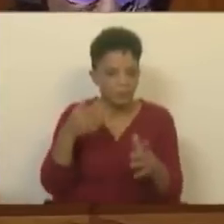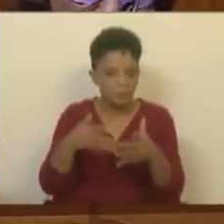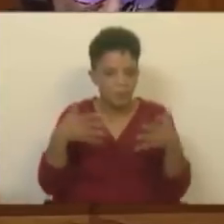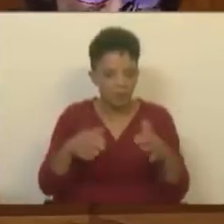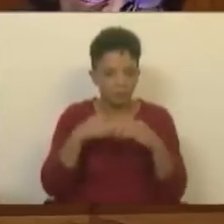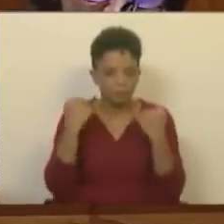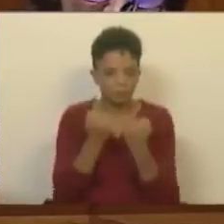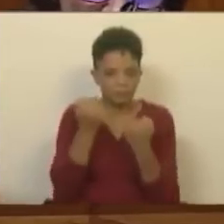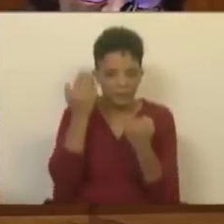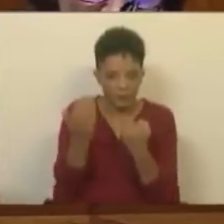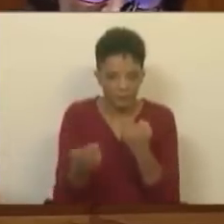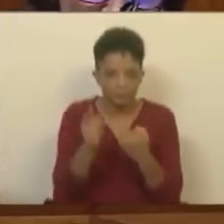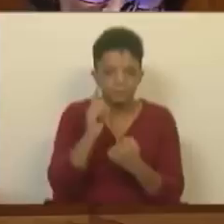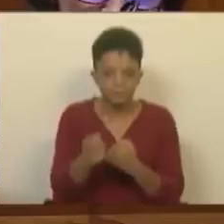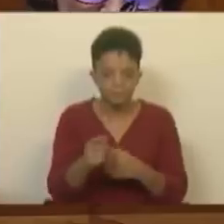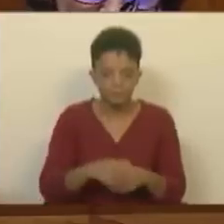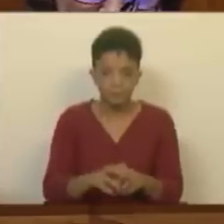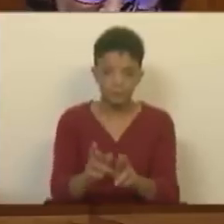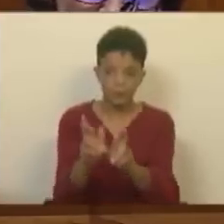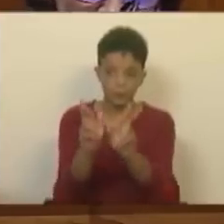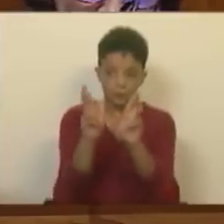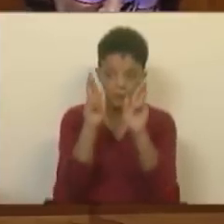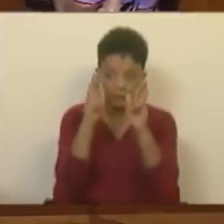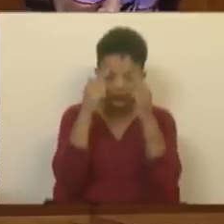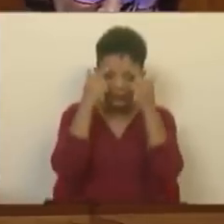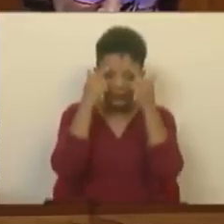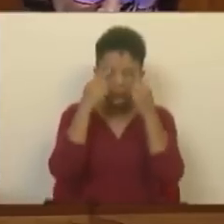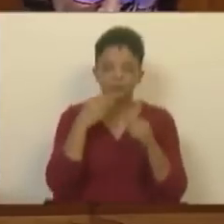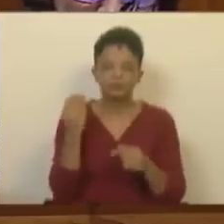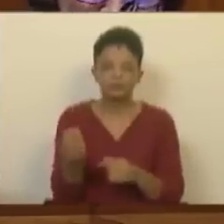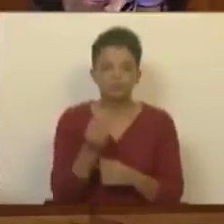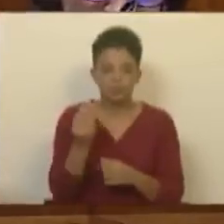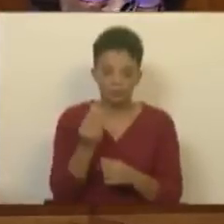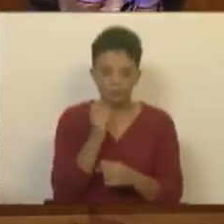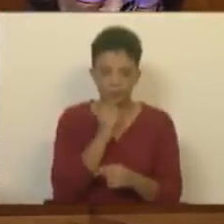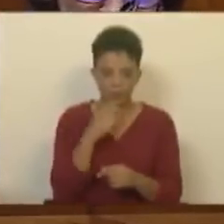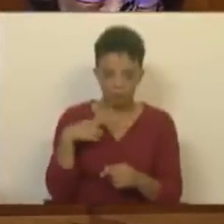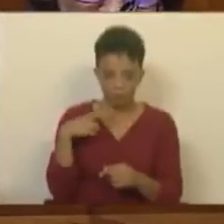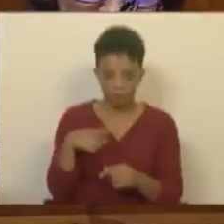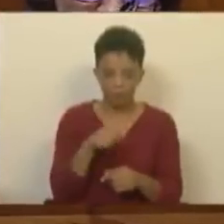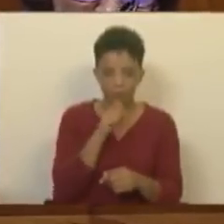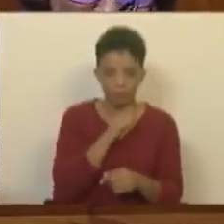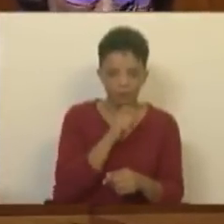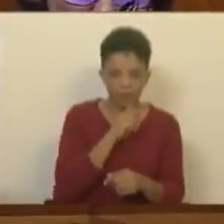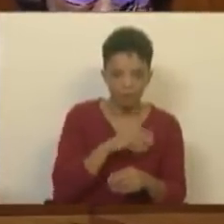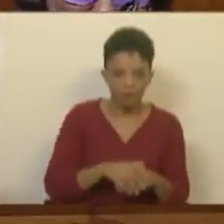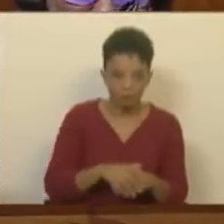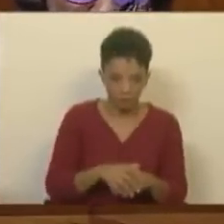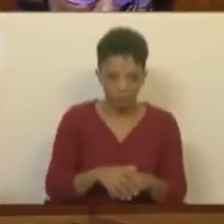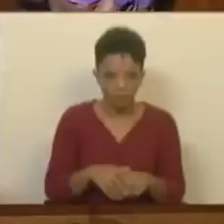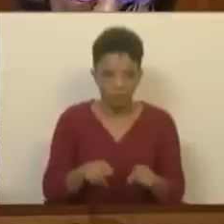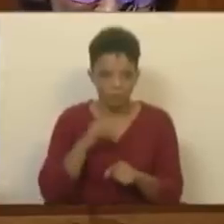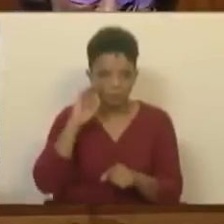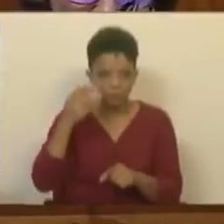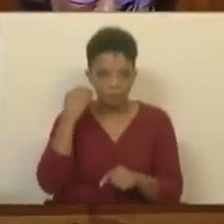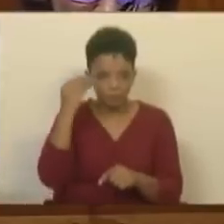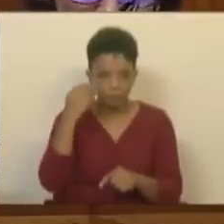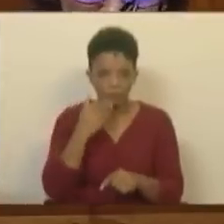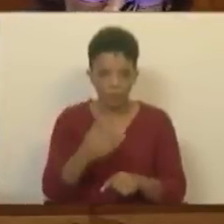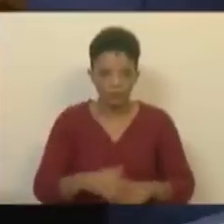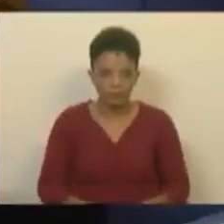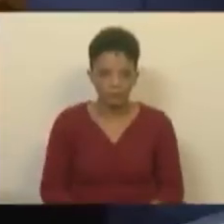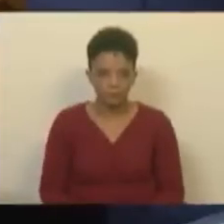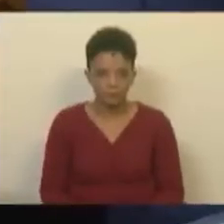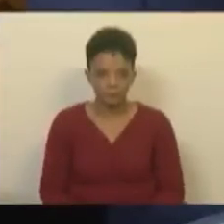social que nós temos que é dar esperança que os jovens terão mesmo em Portugal a oportunidade concretizar o futuro de sonho muito obrigado